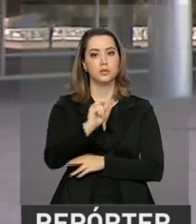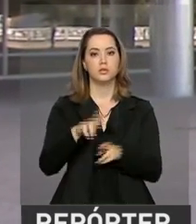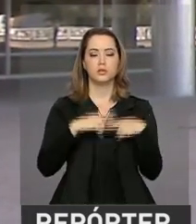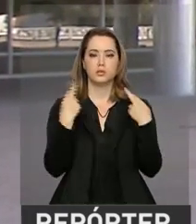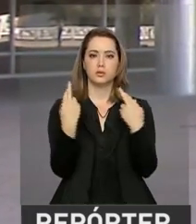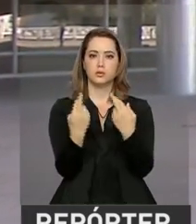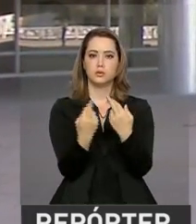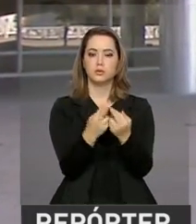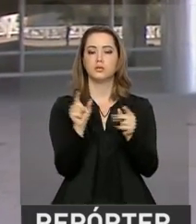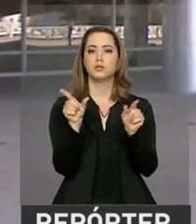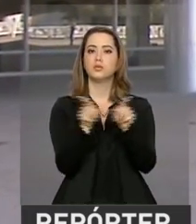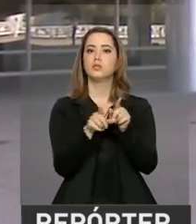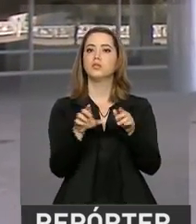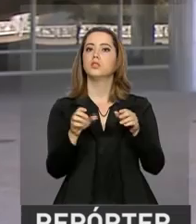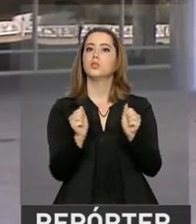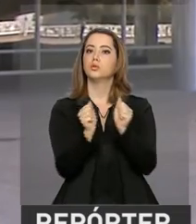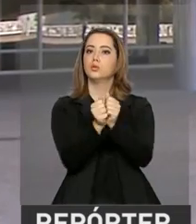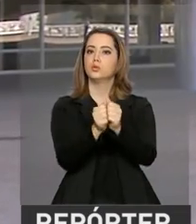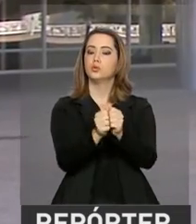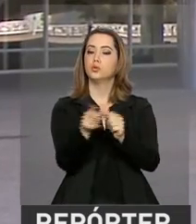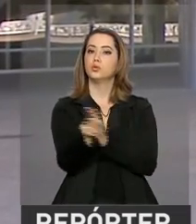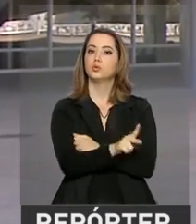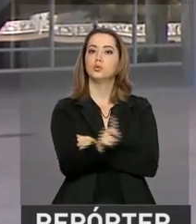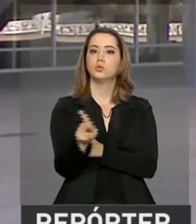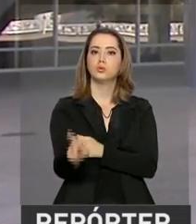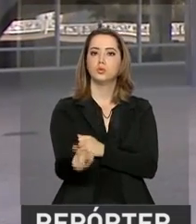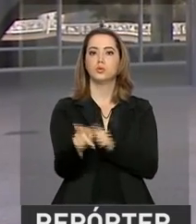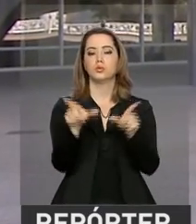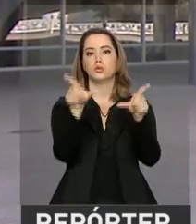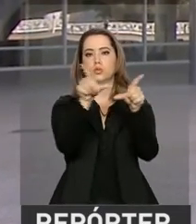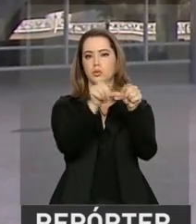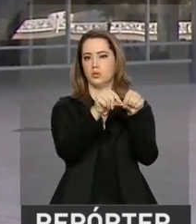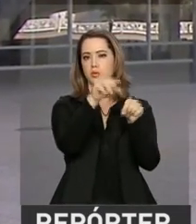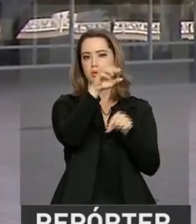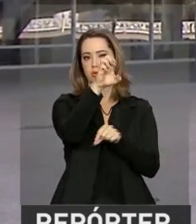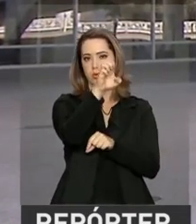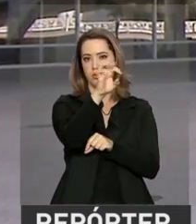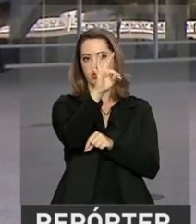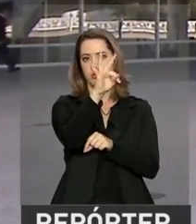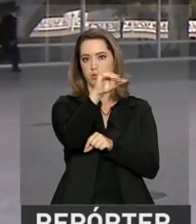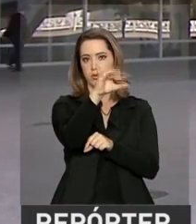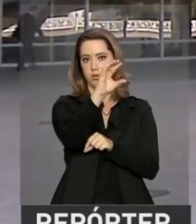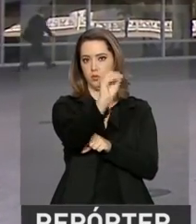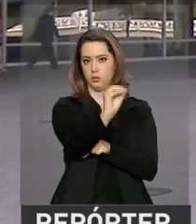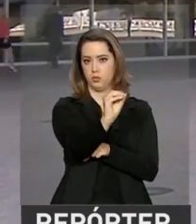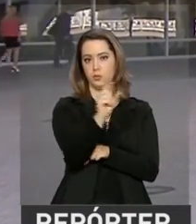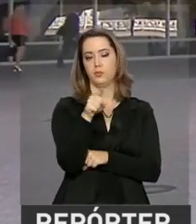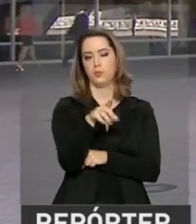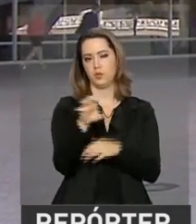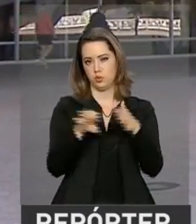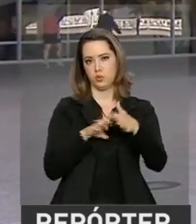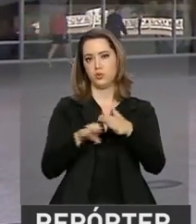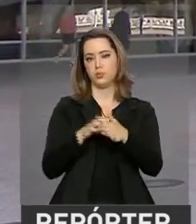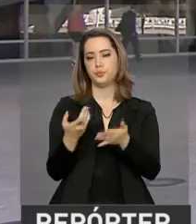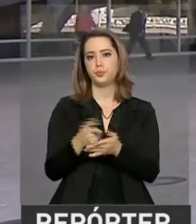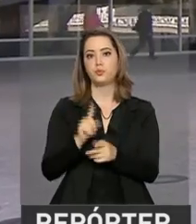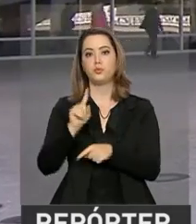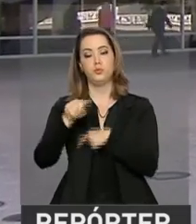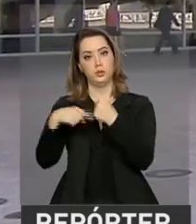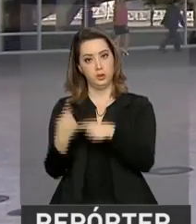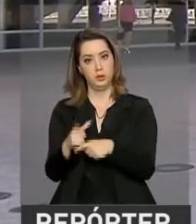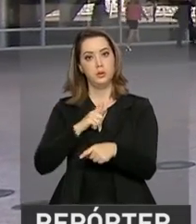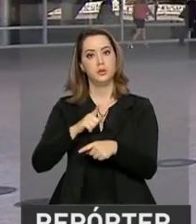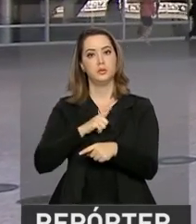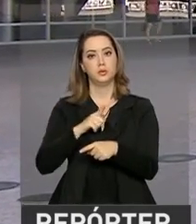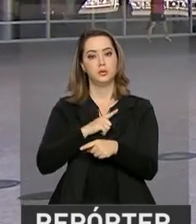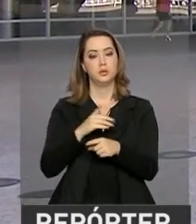do Instituto Brasileiro de Ética Concorrencial, o Ético. Depois, na sequência, o presidente em exercício Michel Temer tem uma audiência com